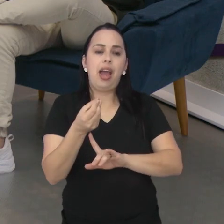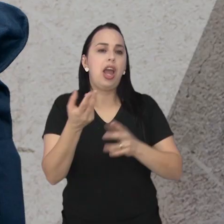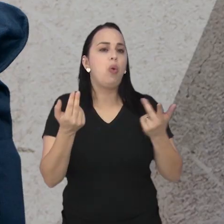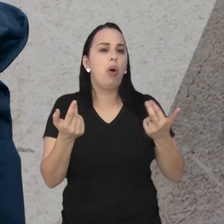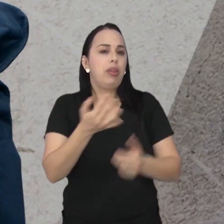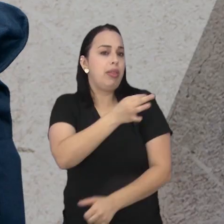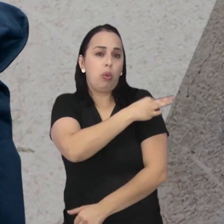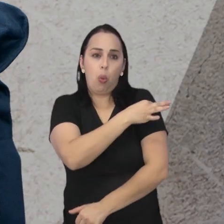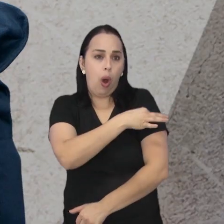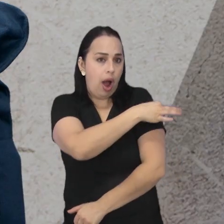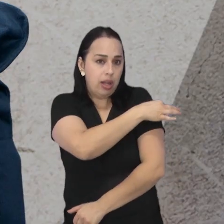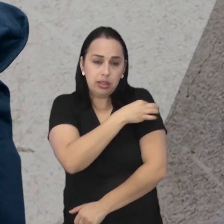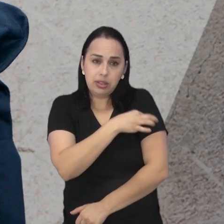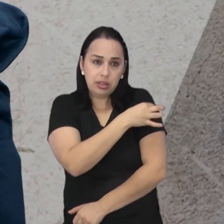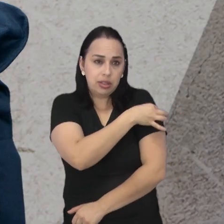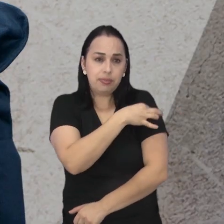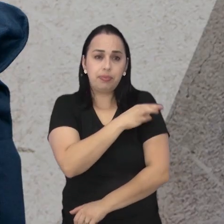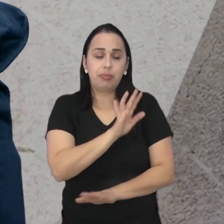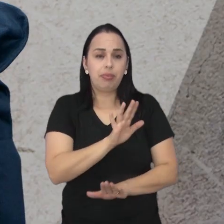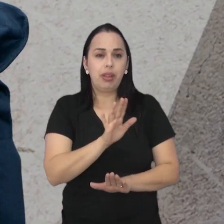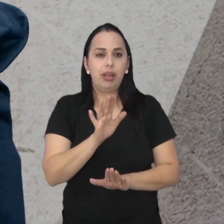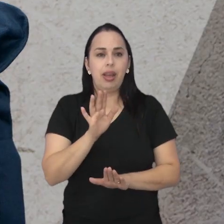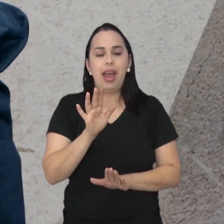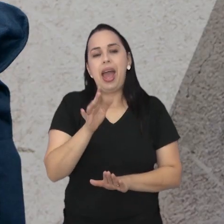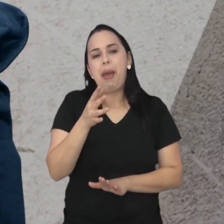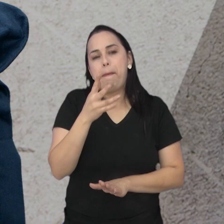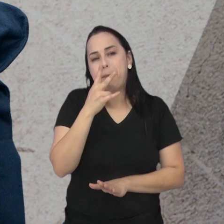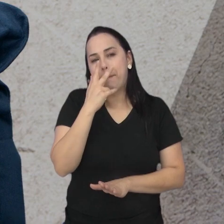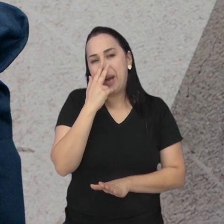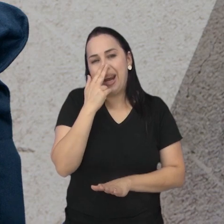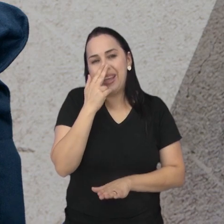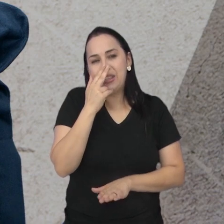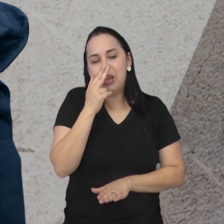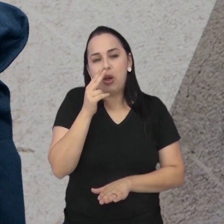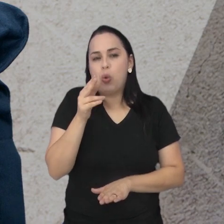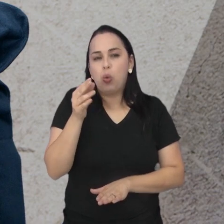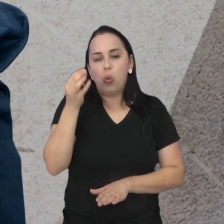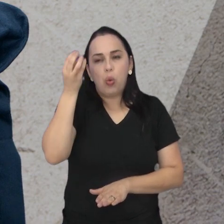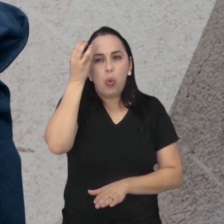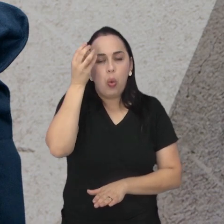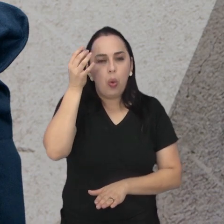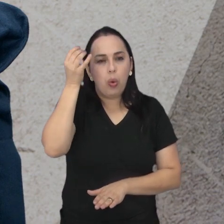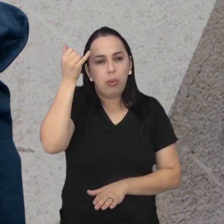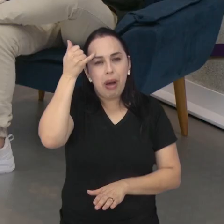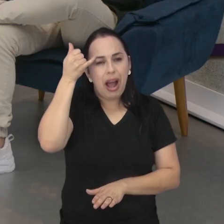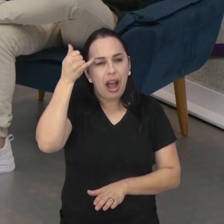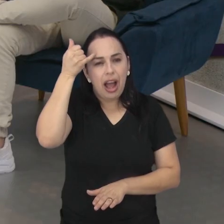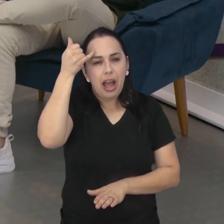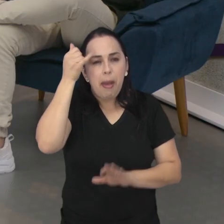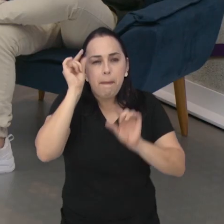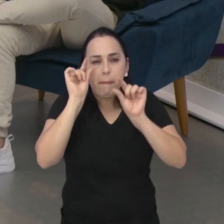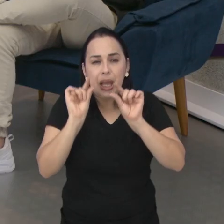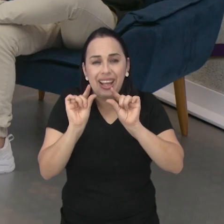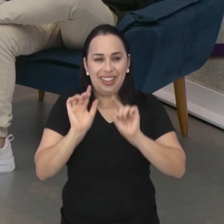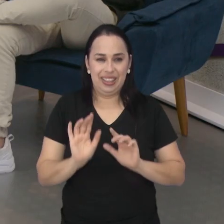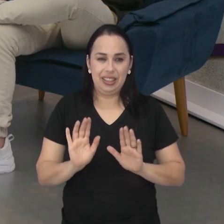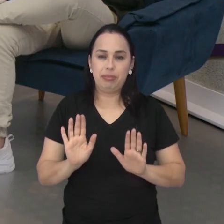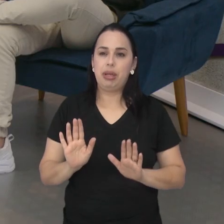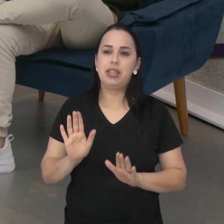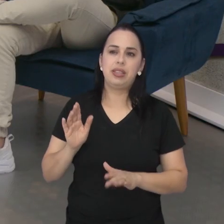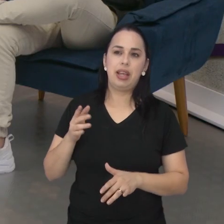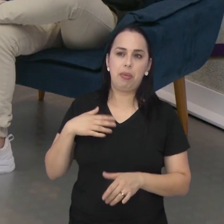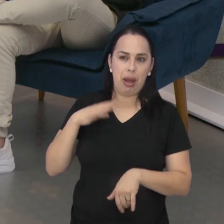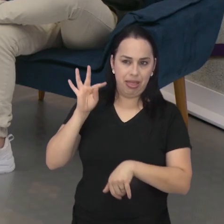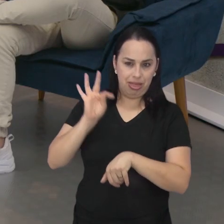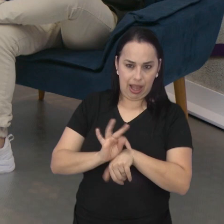como na tatuagem, né? A gente vai fazer uma microarte, né, nas pessoas. Nas pessoas, mas tem uma técnica, por exemplo, para fazer